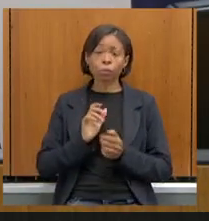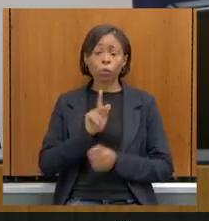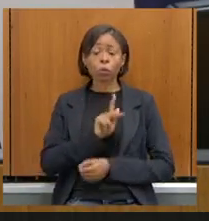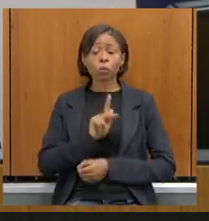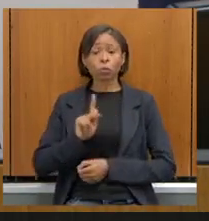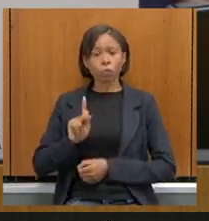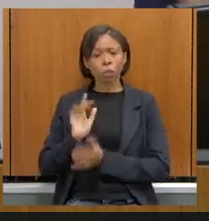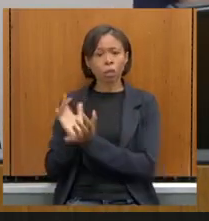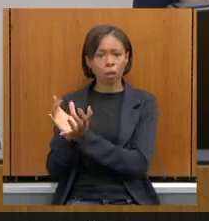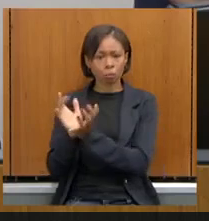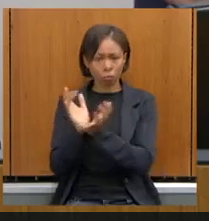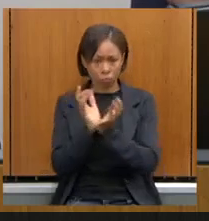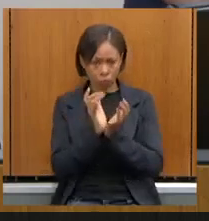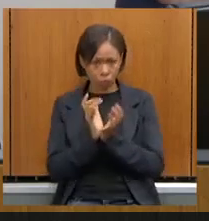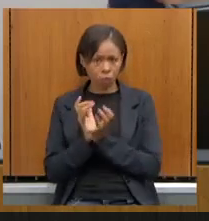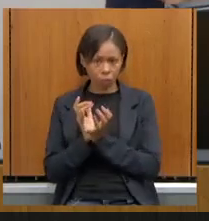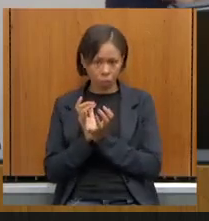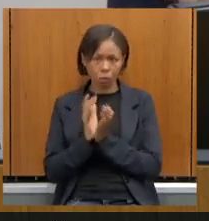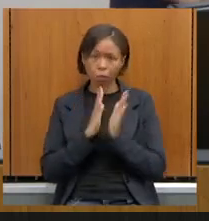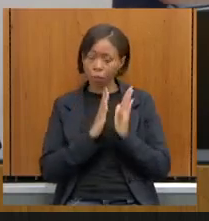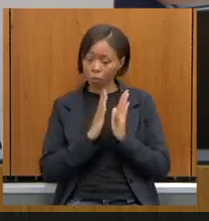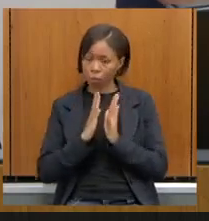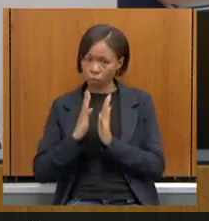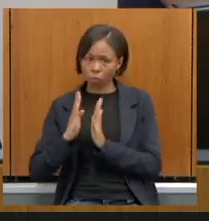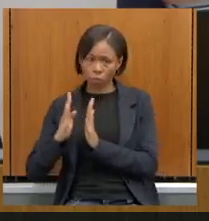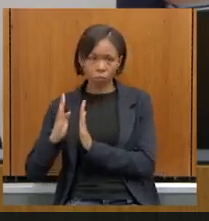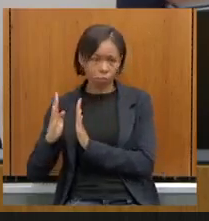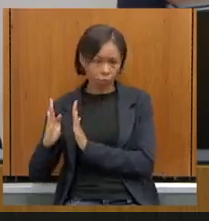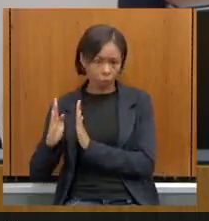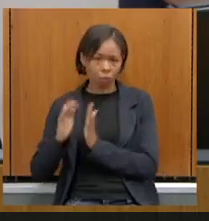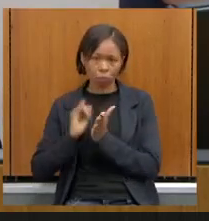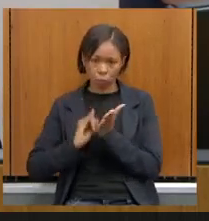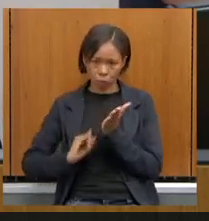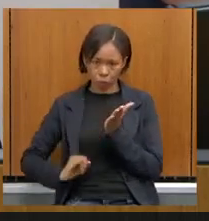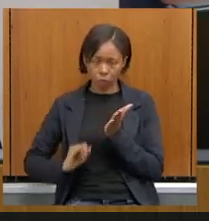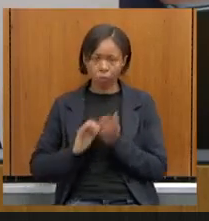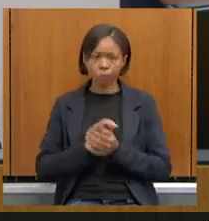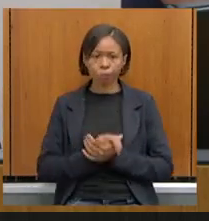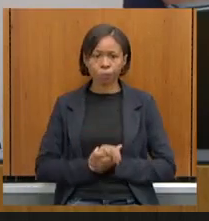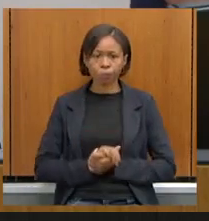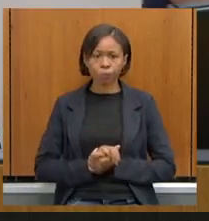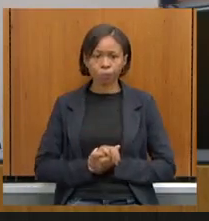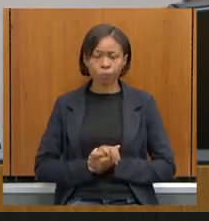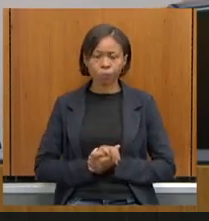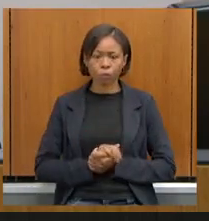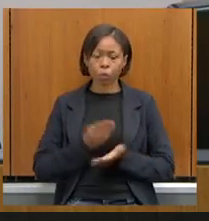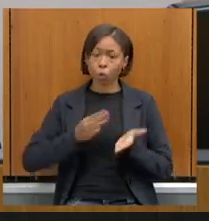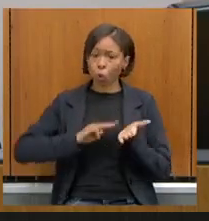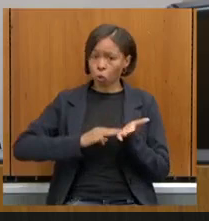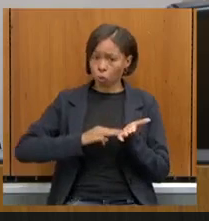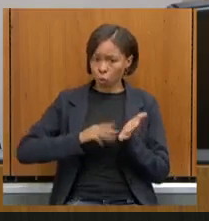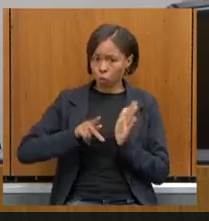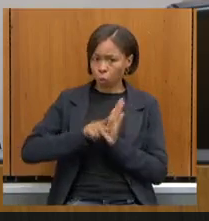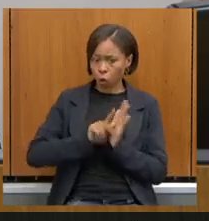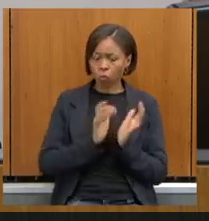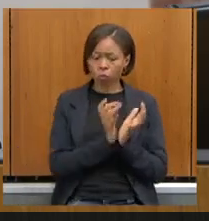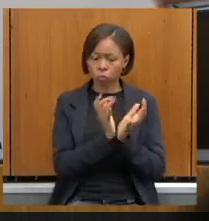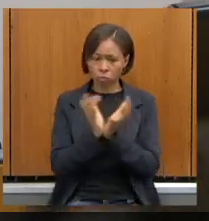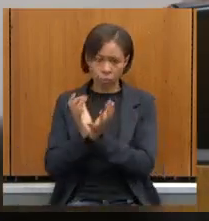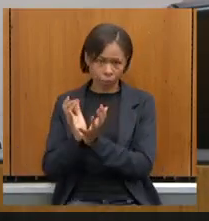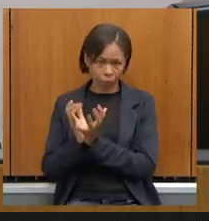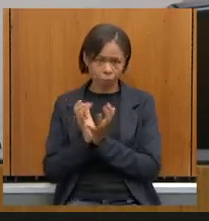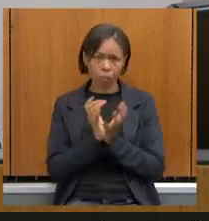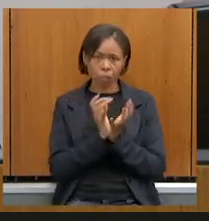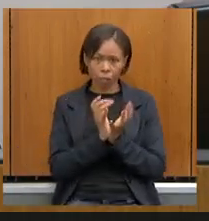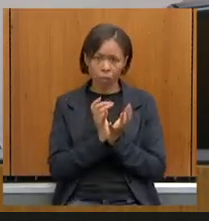participantes por ordem de inscrição, membros das comissões participantes